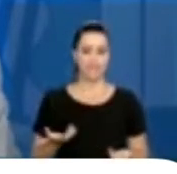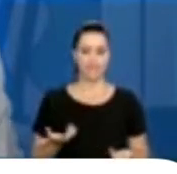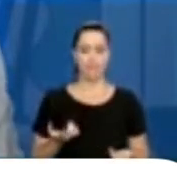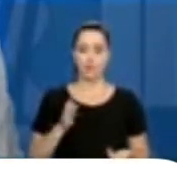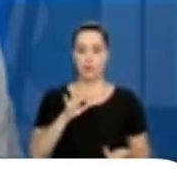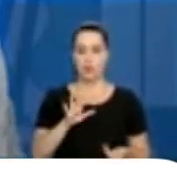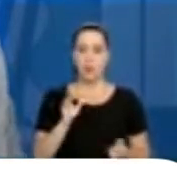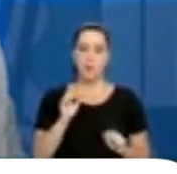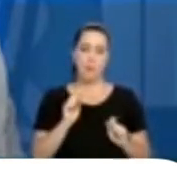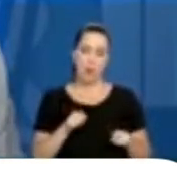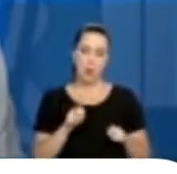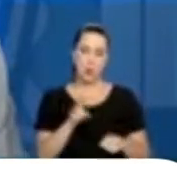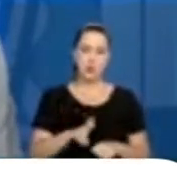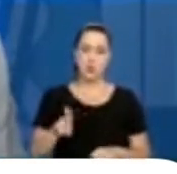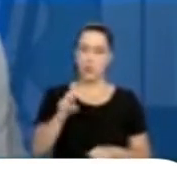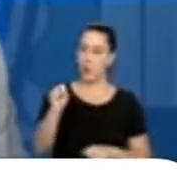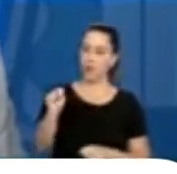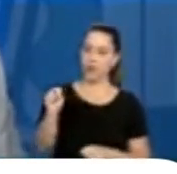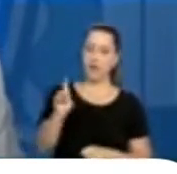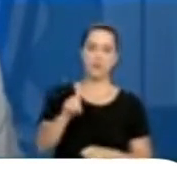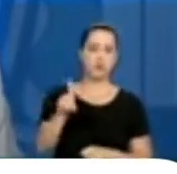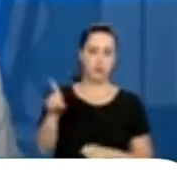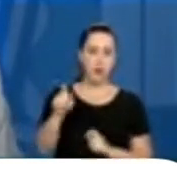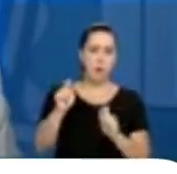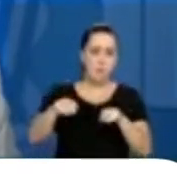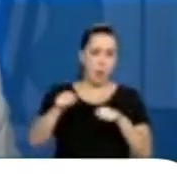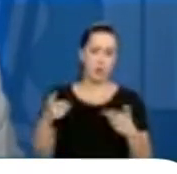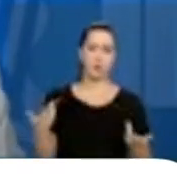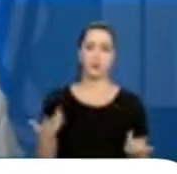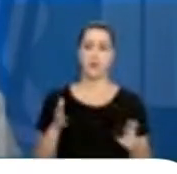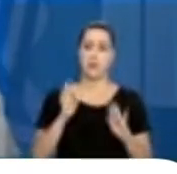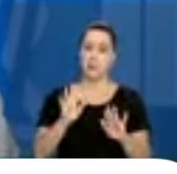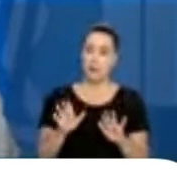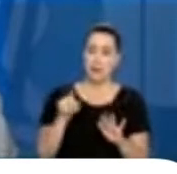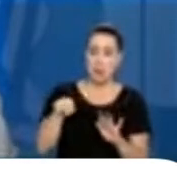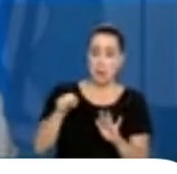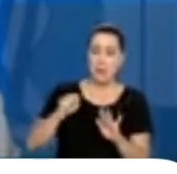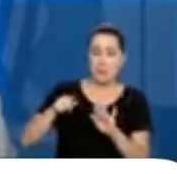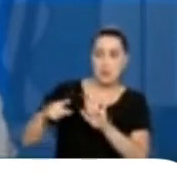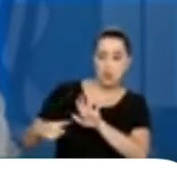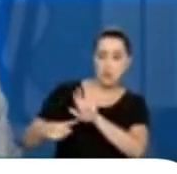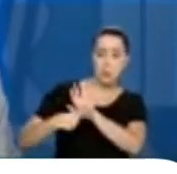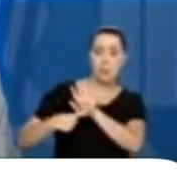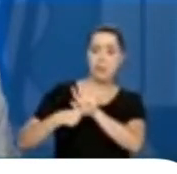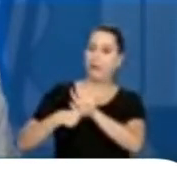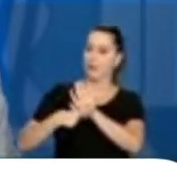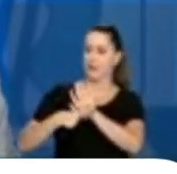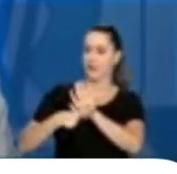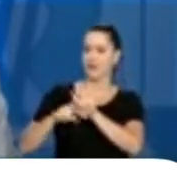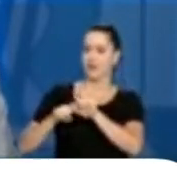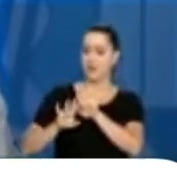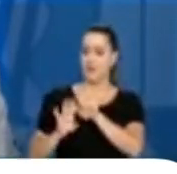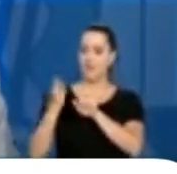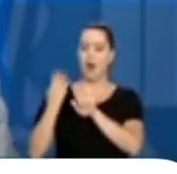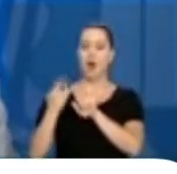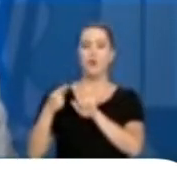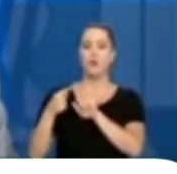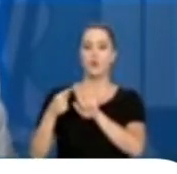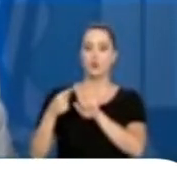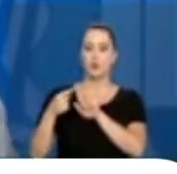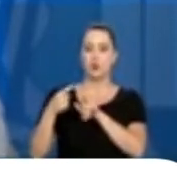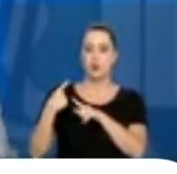chance de ter ali naquele momento um falso negativo. Então, todo esse processo está